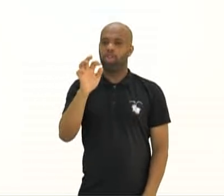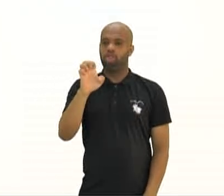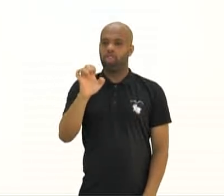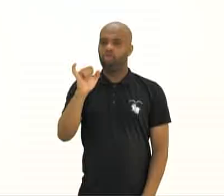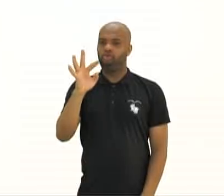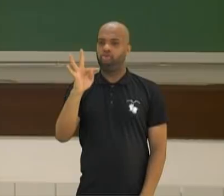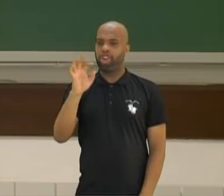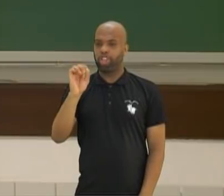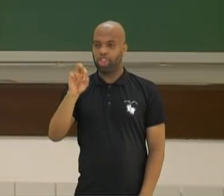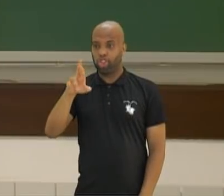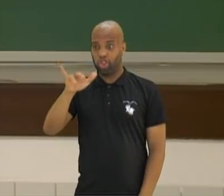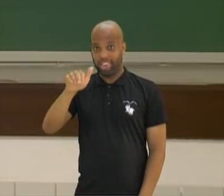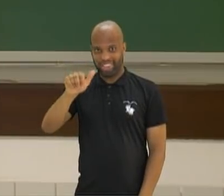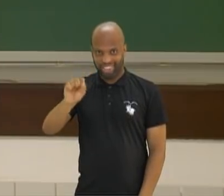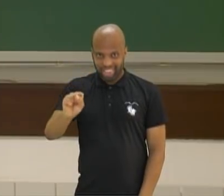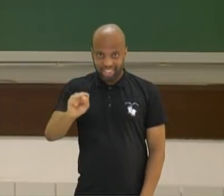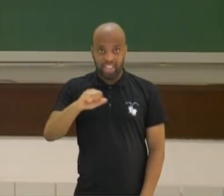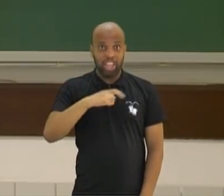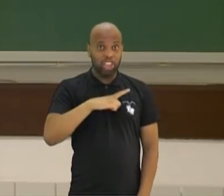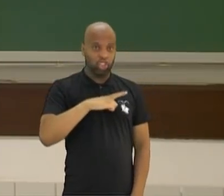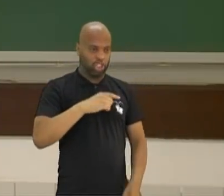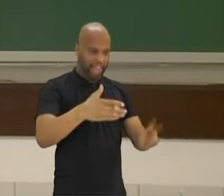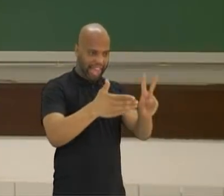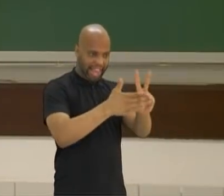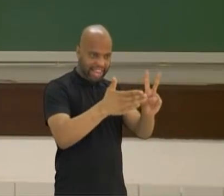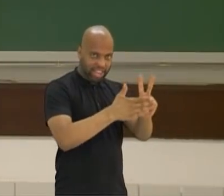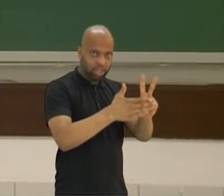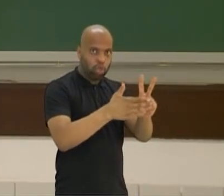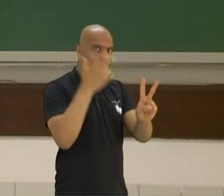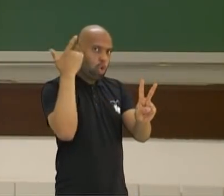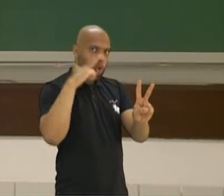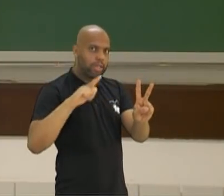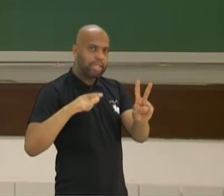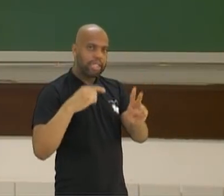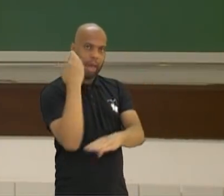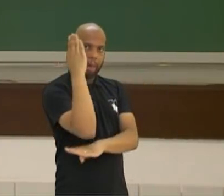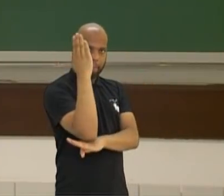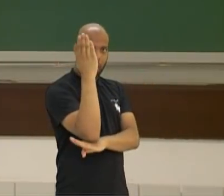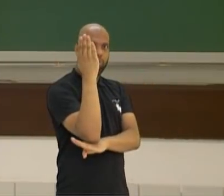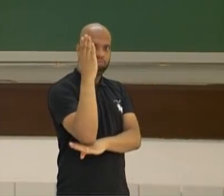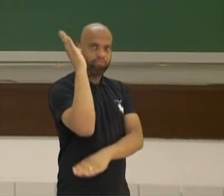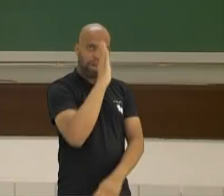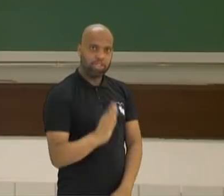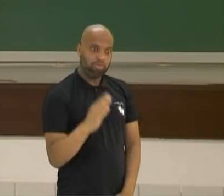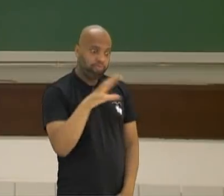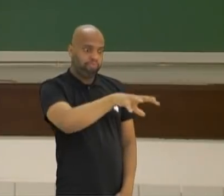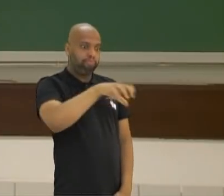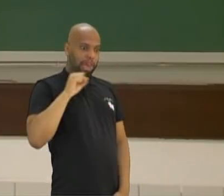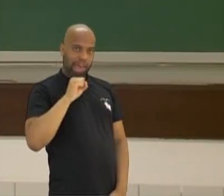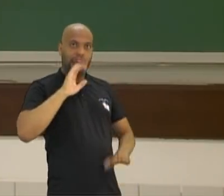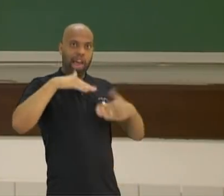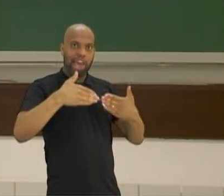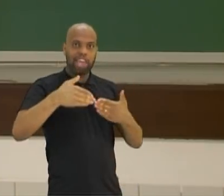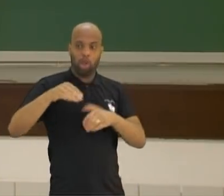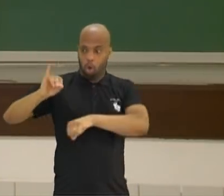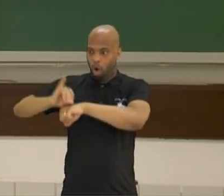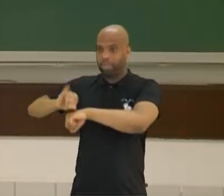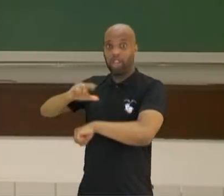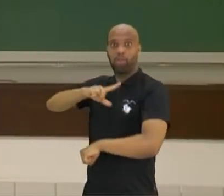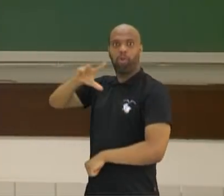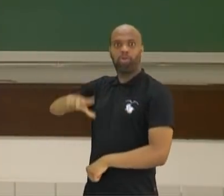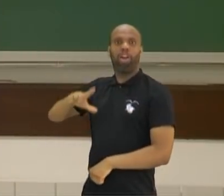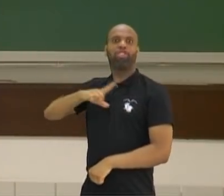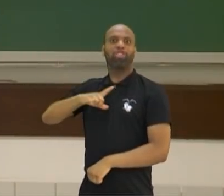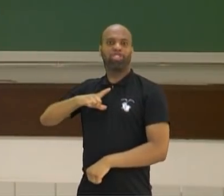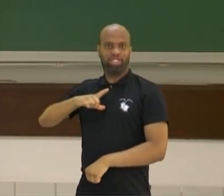de troca de bens com a população indígena. Então aí a resposta C é melhor, porque